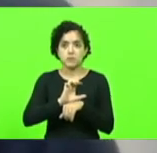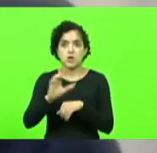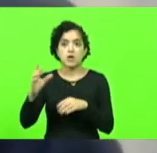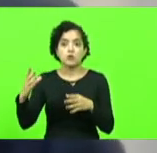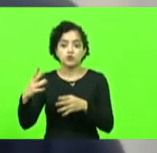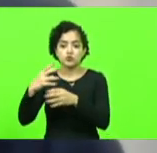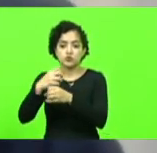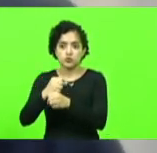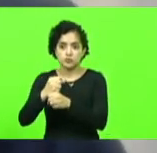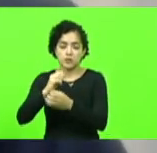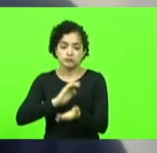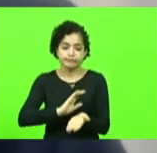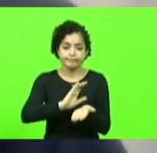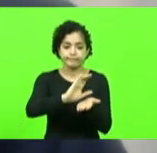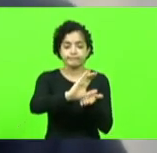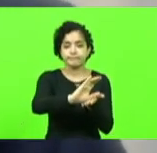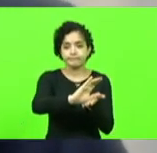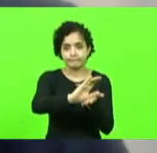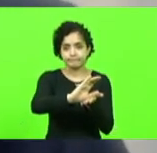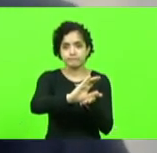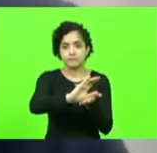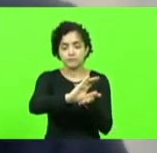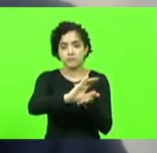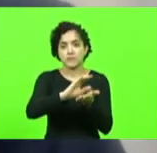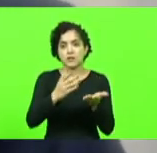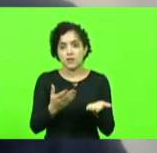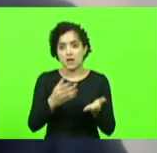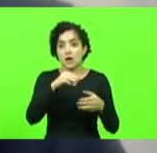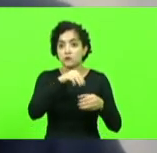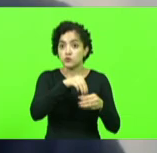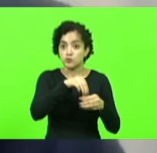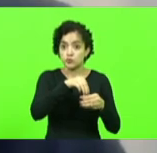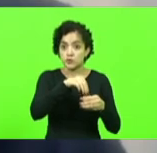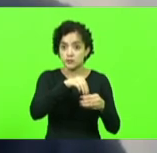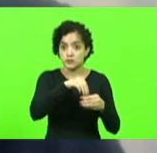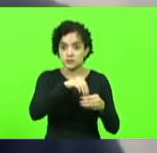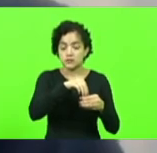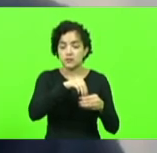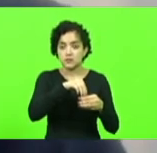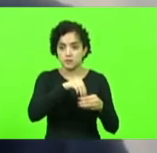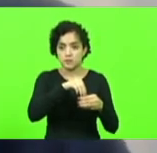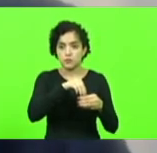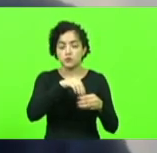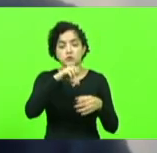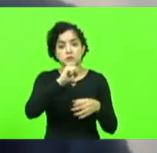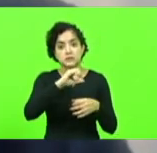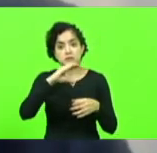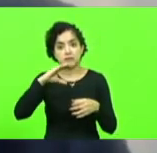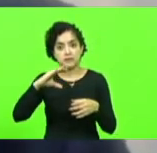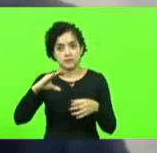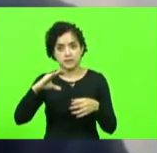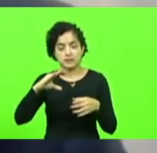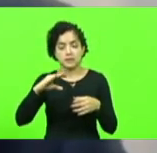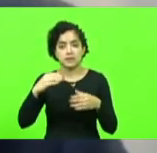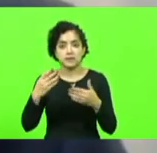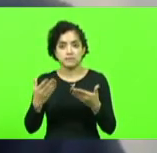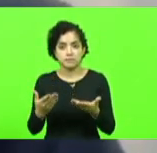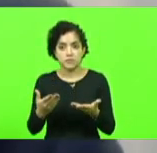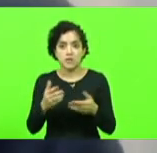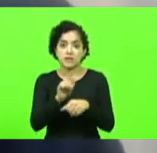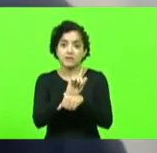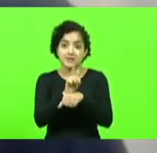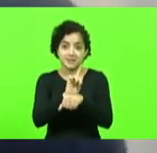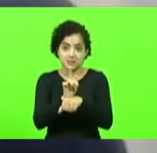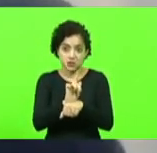repassados mensalmente aos municípios do Estado de Santa Catarina que fazem gestão das